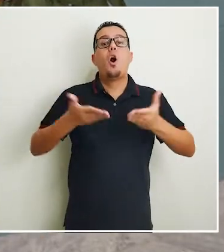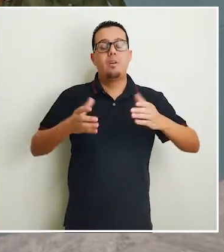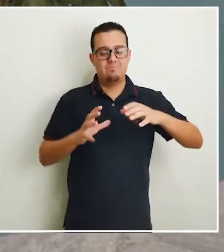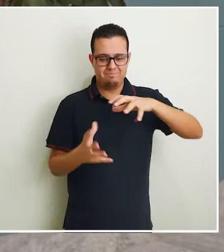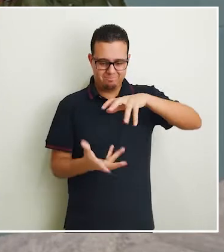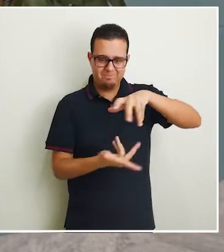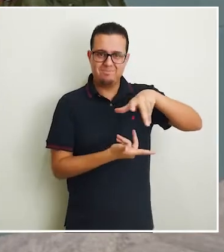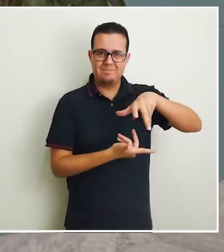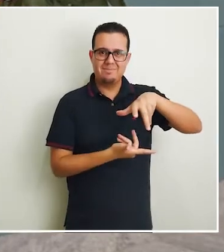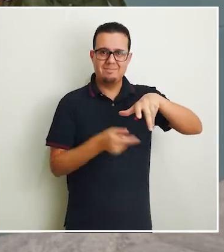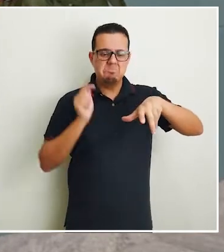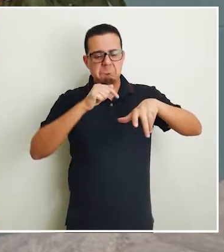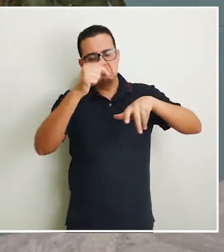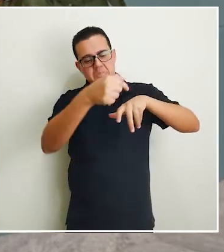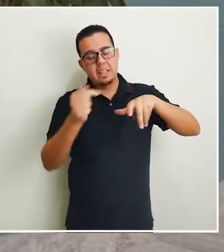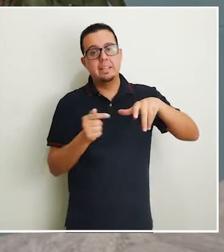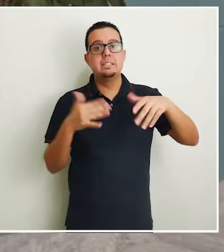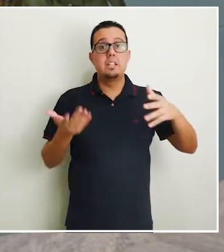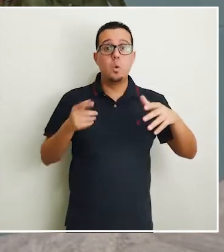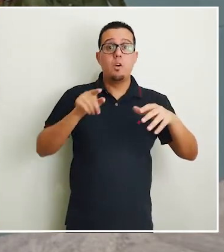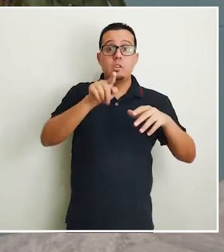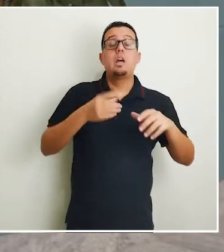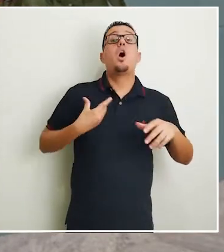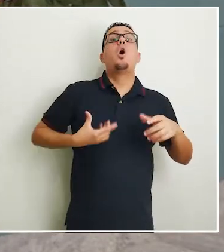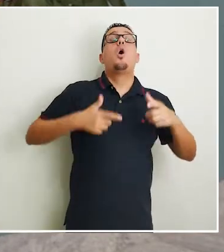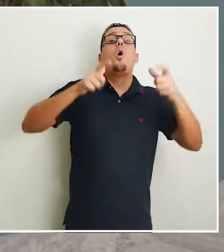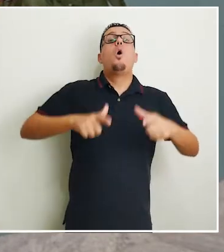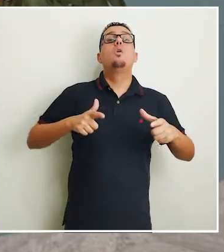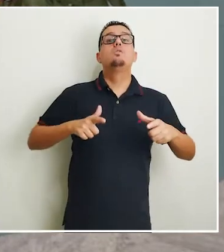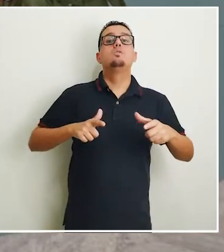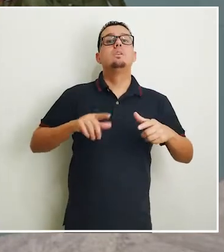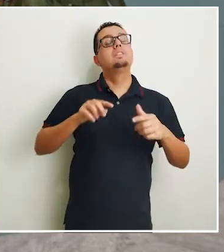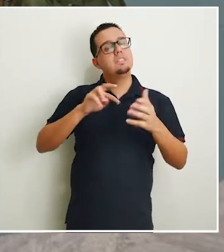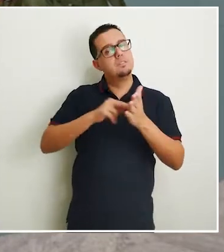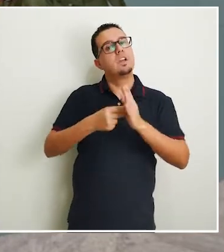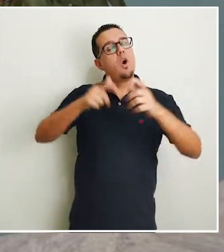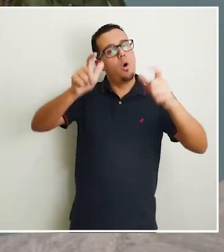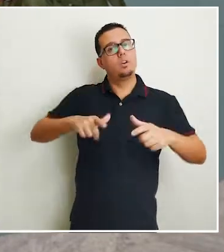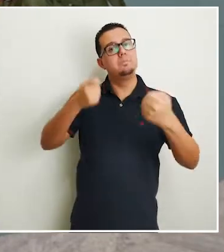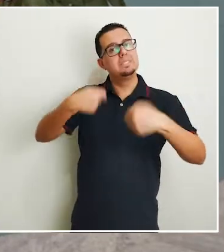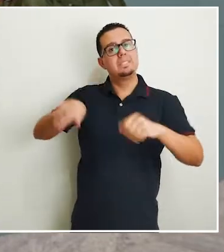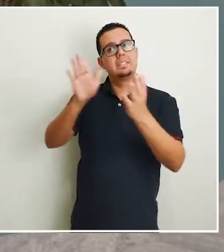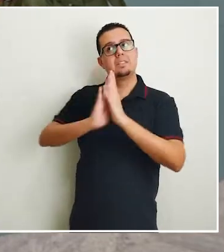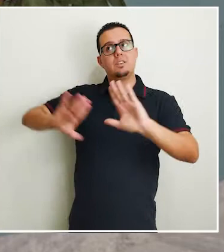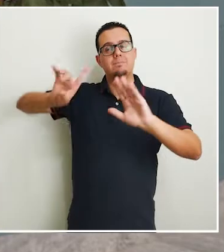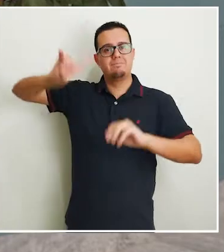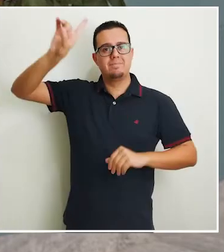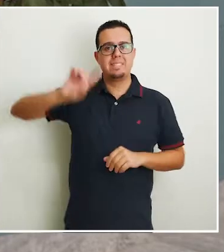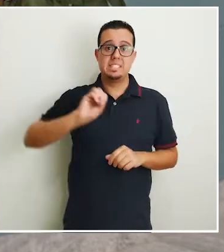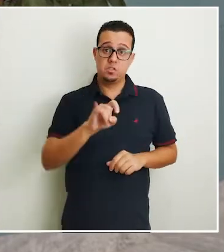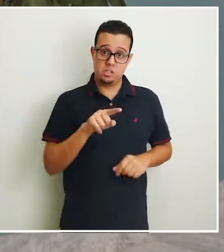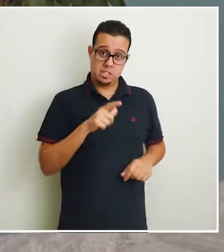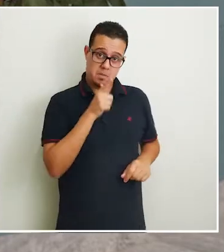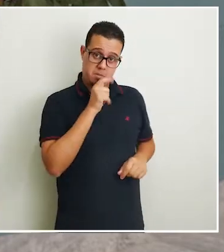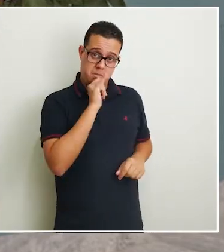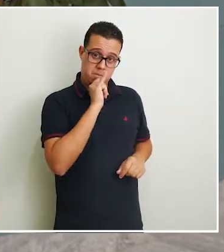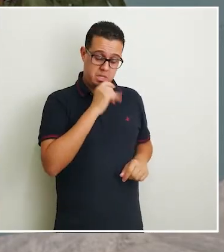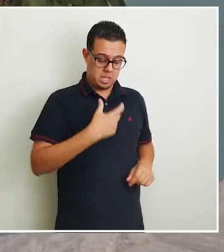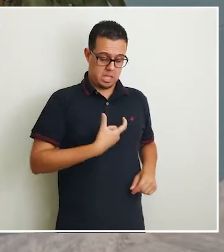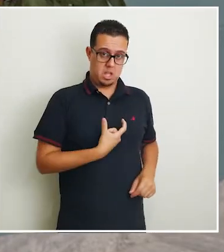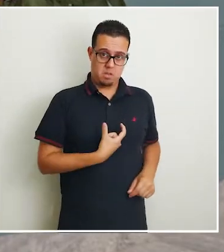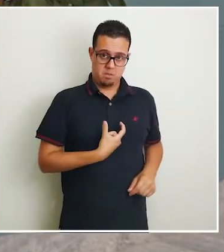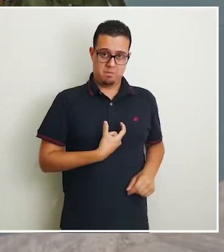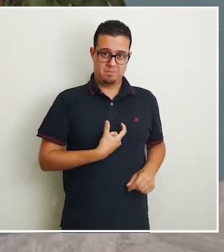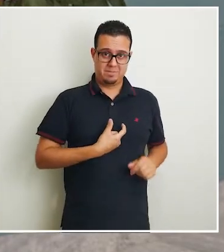está marcando é o lugar onde Deus deve ser adorado. Se você usa um crachá lá no seu trabalho, que tem uma